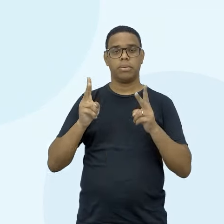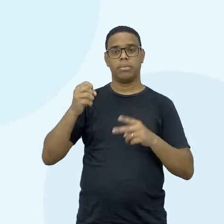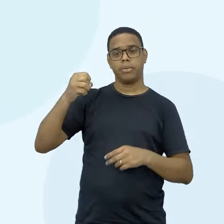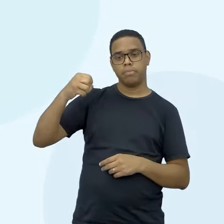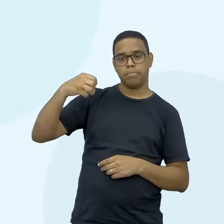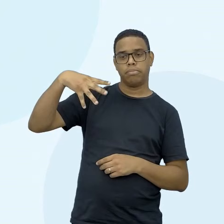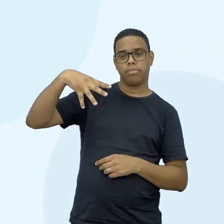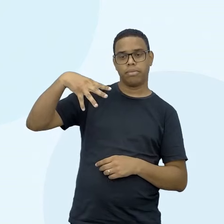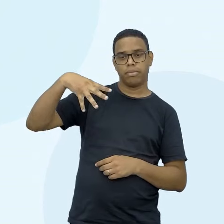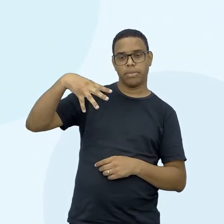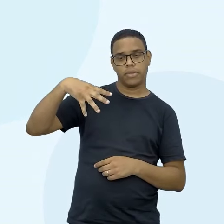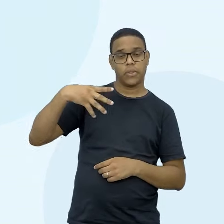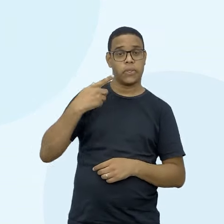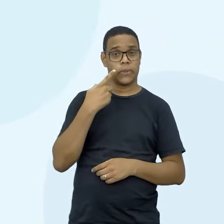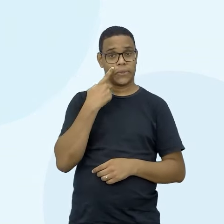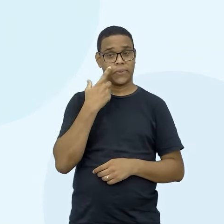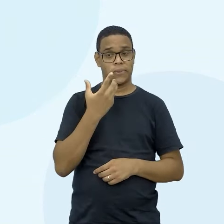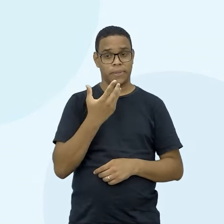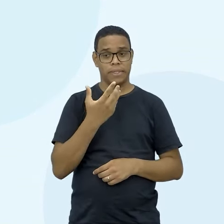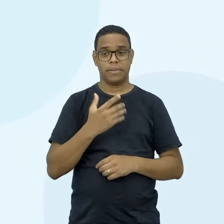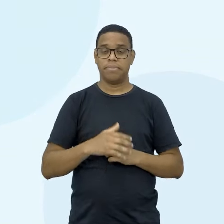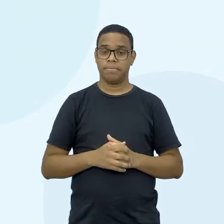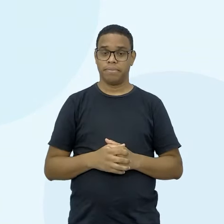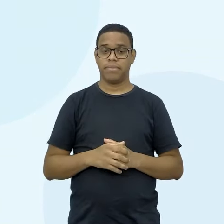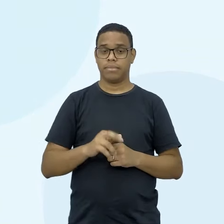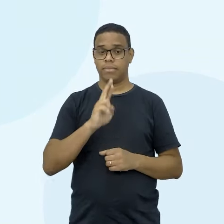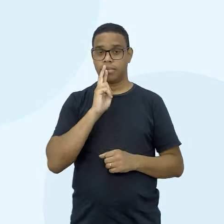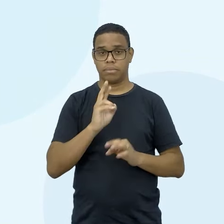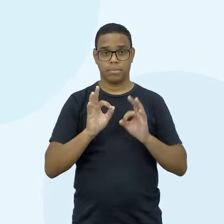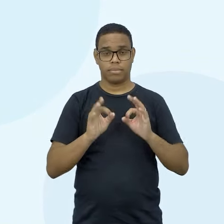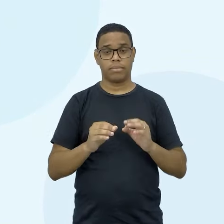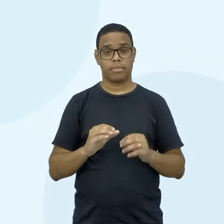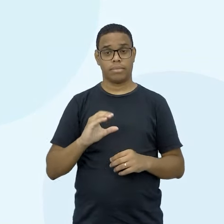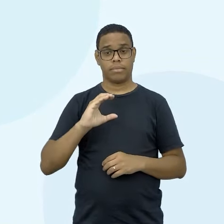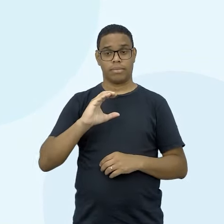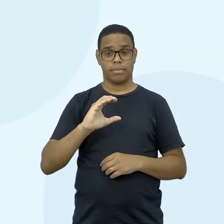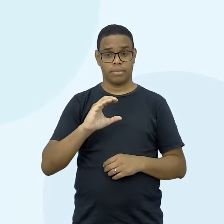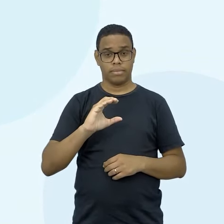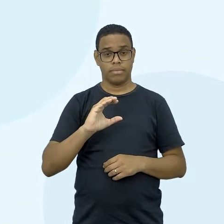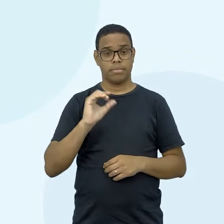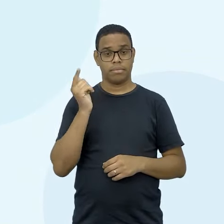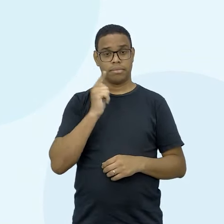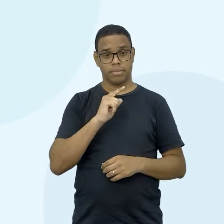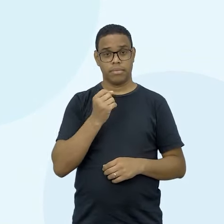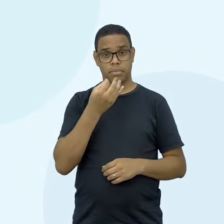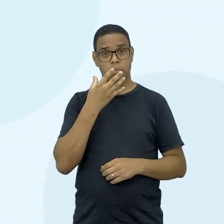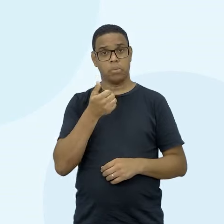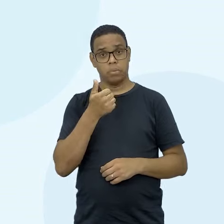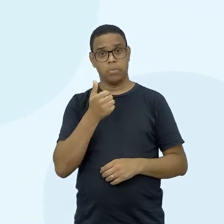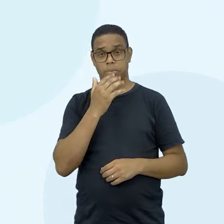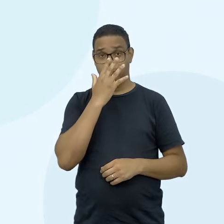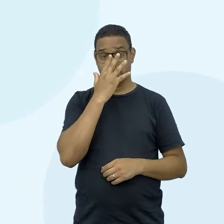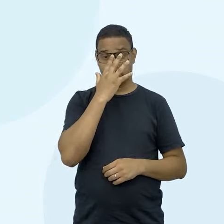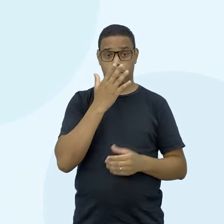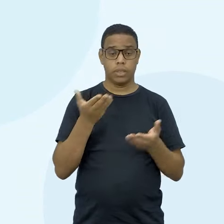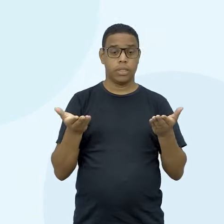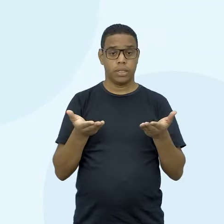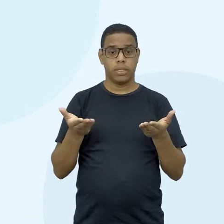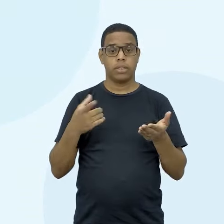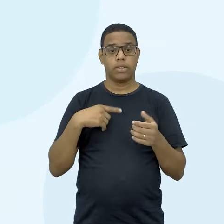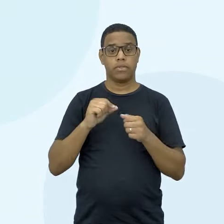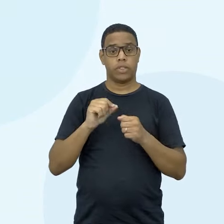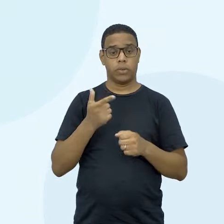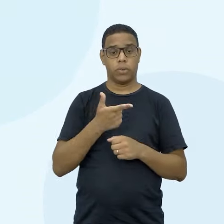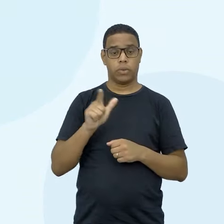de luz. Olha aí, ó. Alternativa C. Resolvemos um probleminha aí na boa, hein? Agora a gente vai fazer uma